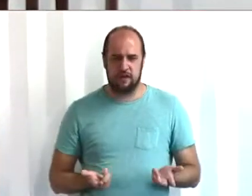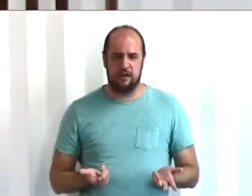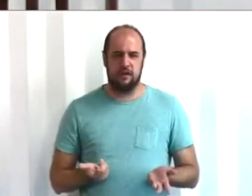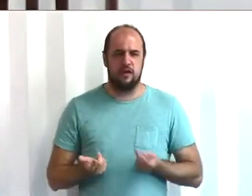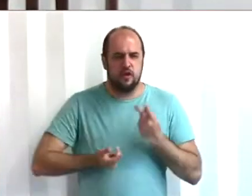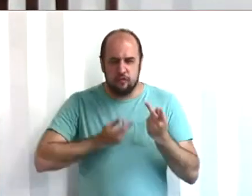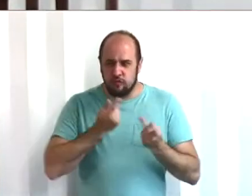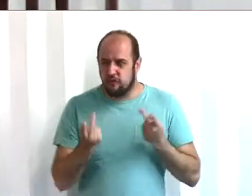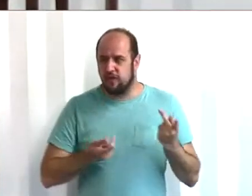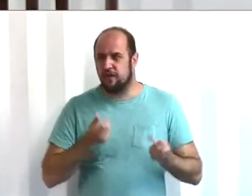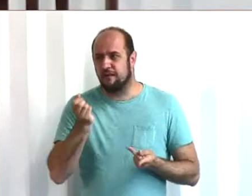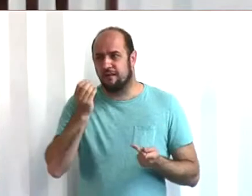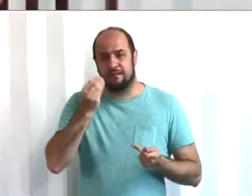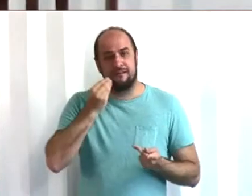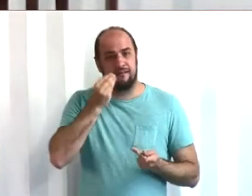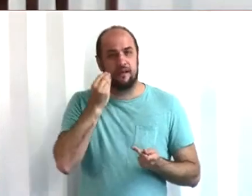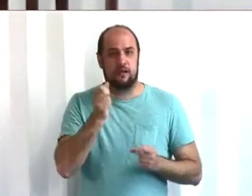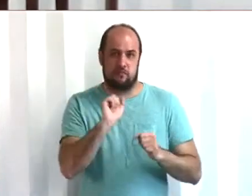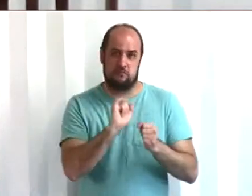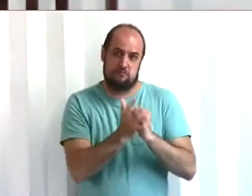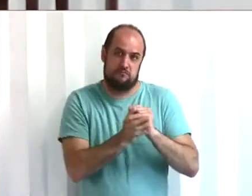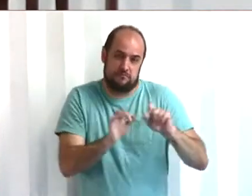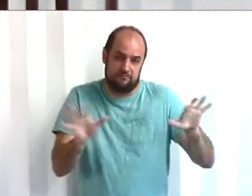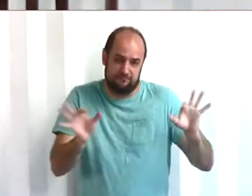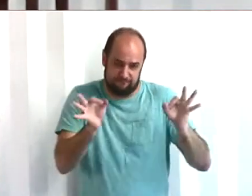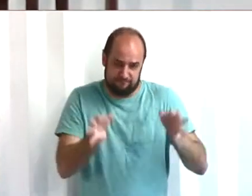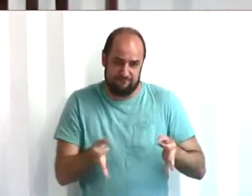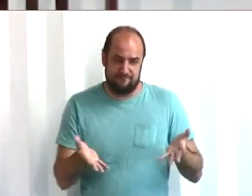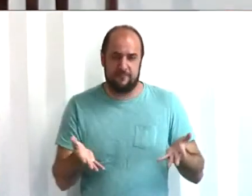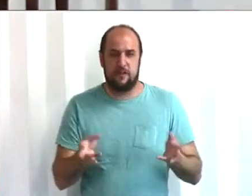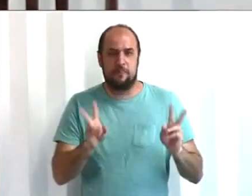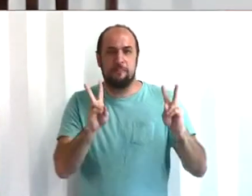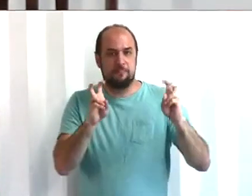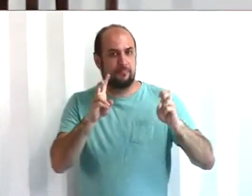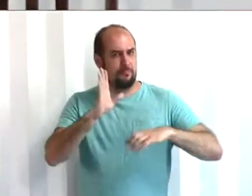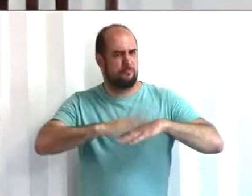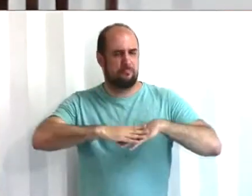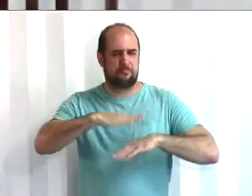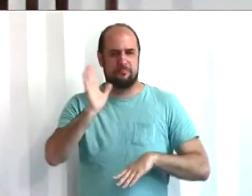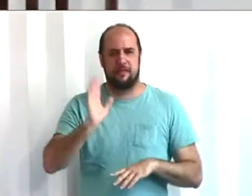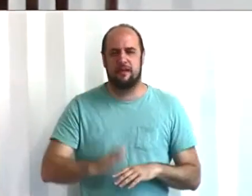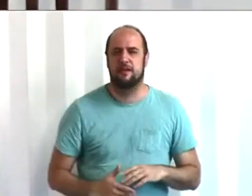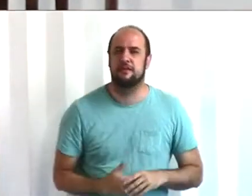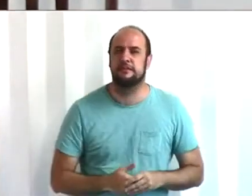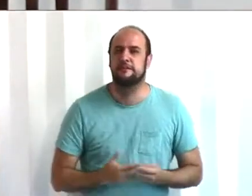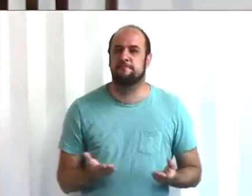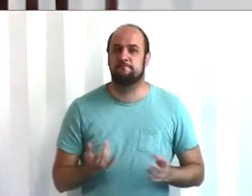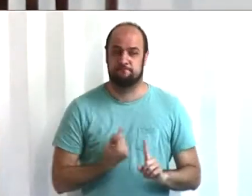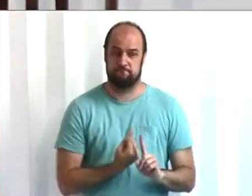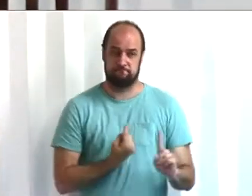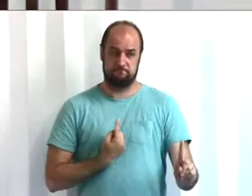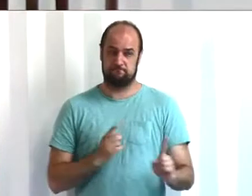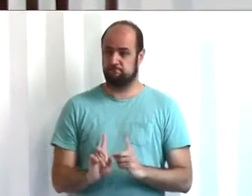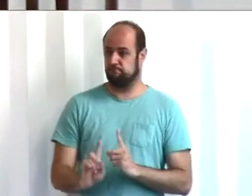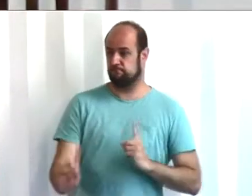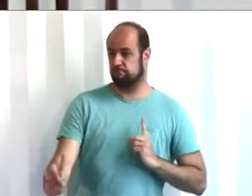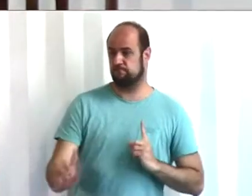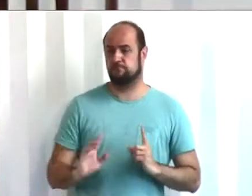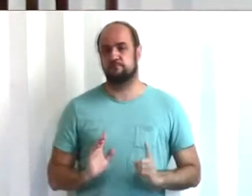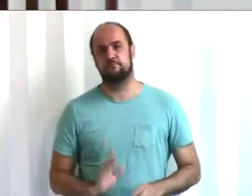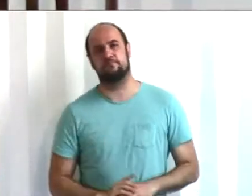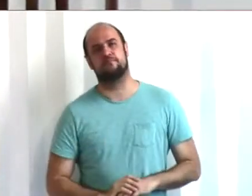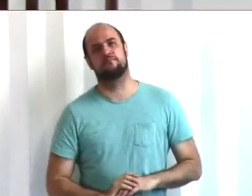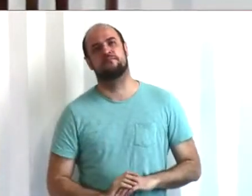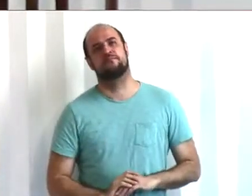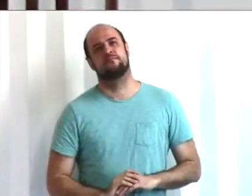muito falado, obviamente, sobre a pandemia, certamente o assunto mais comentado, distanciamento